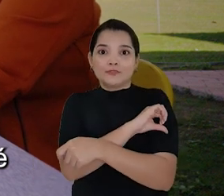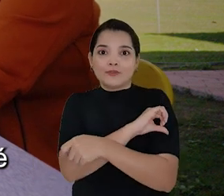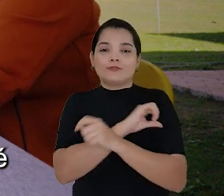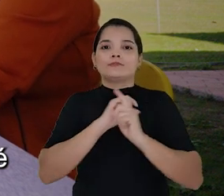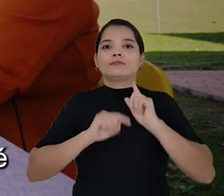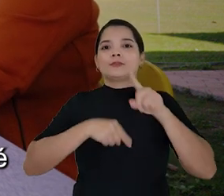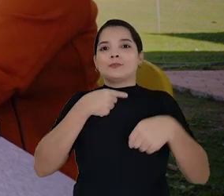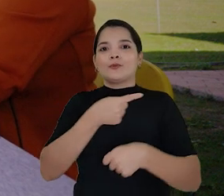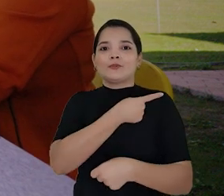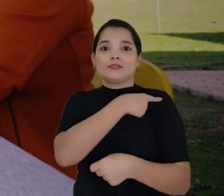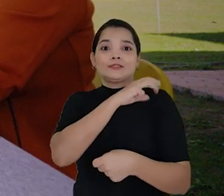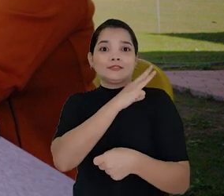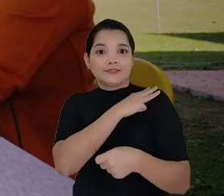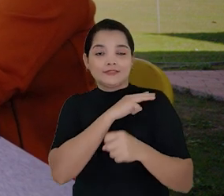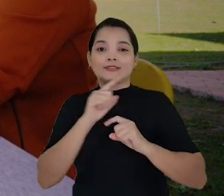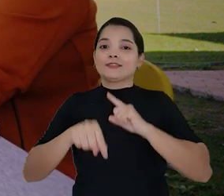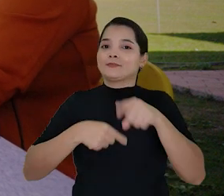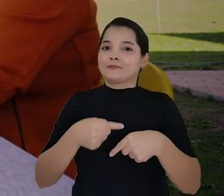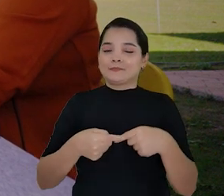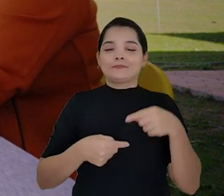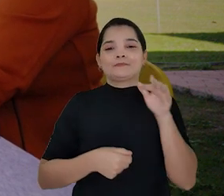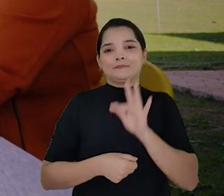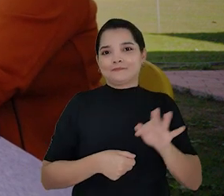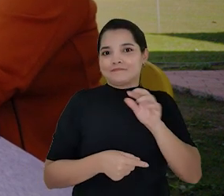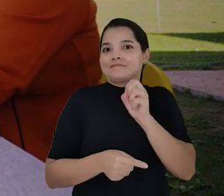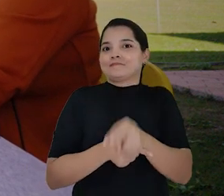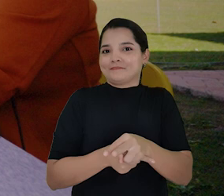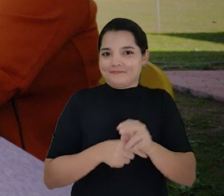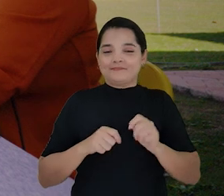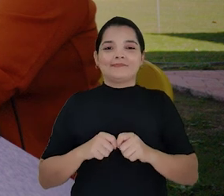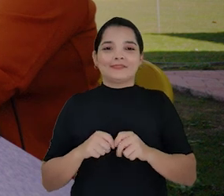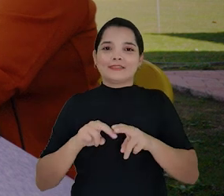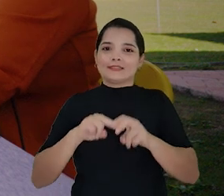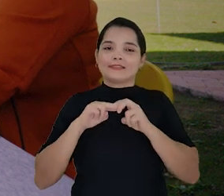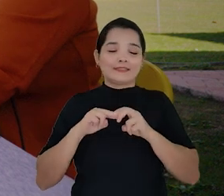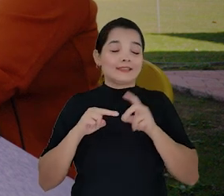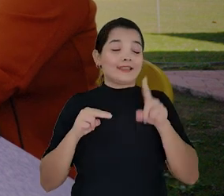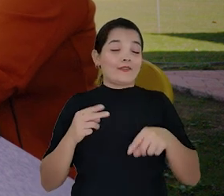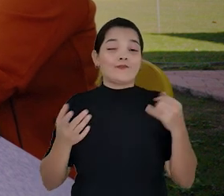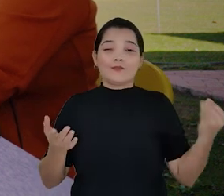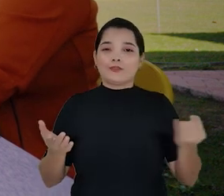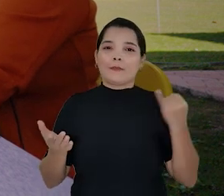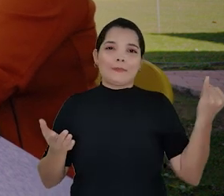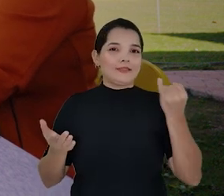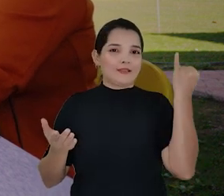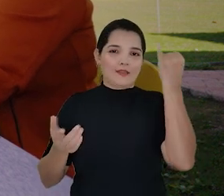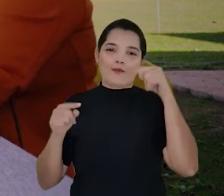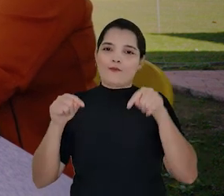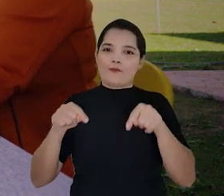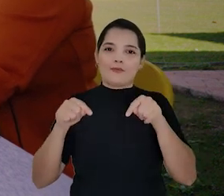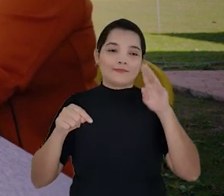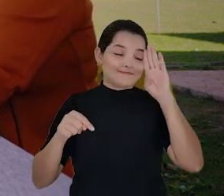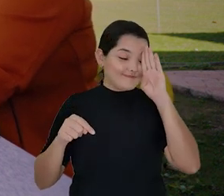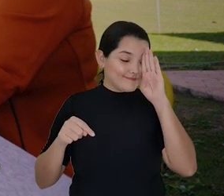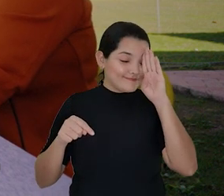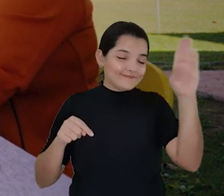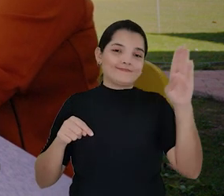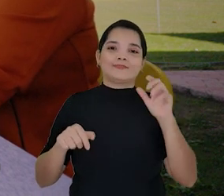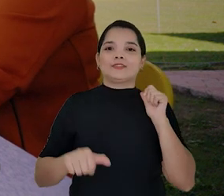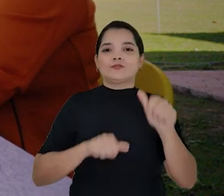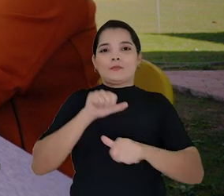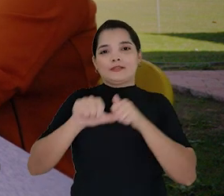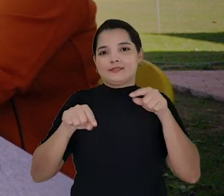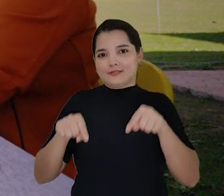ao nível médio indo até o nível superior então é fundamental que essa seja Talvez esse é o Pilar o Pilar central